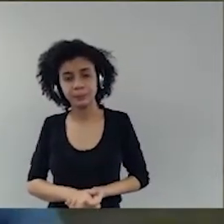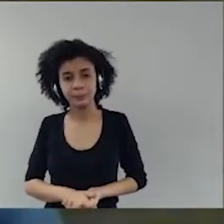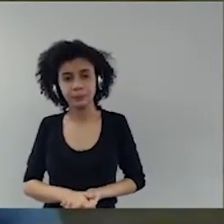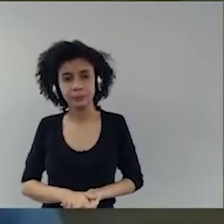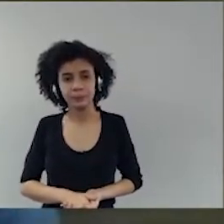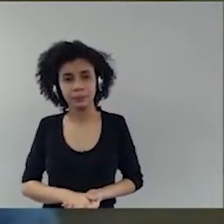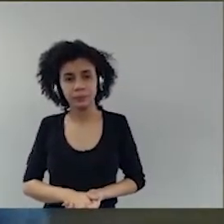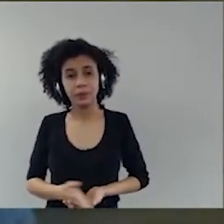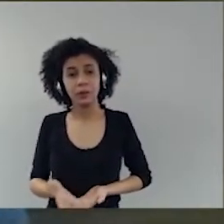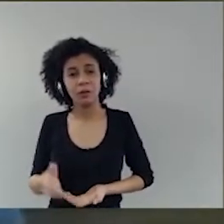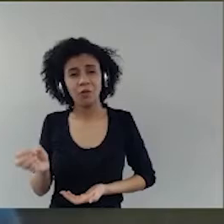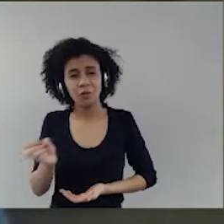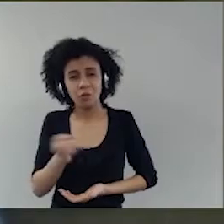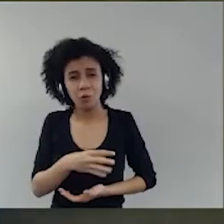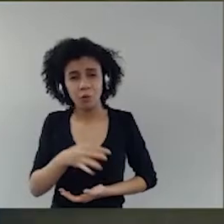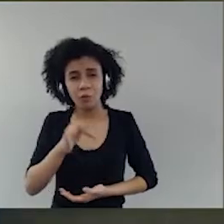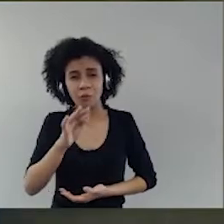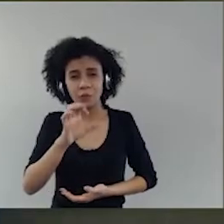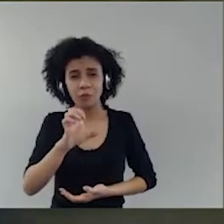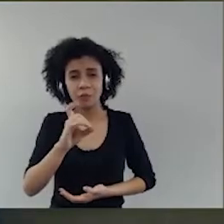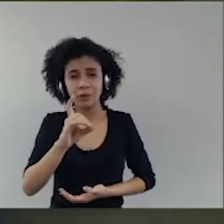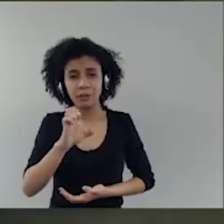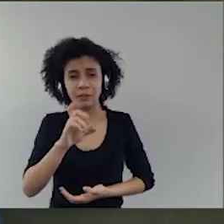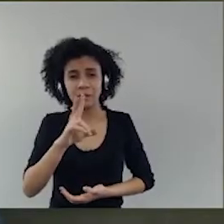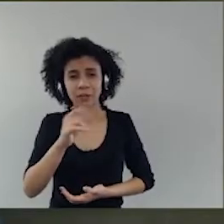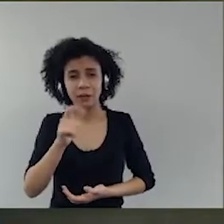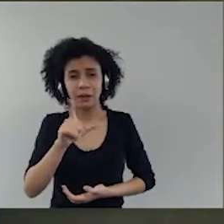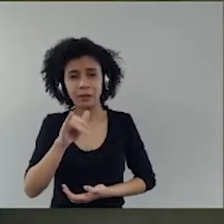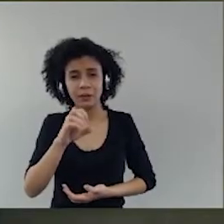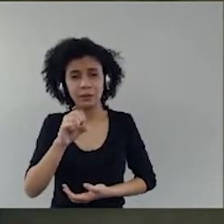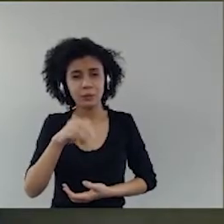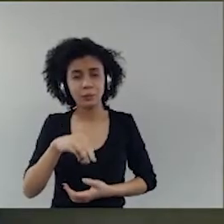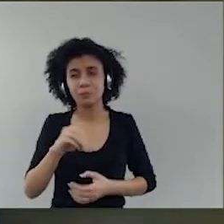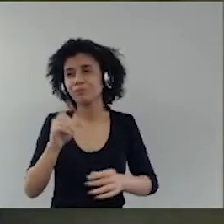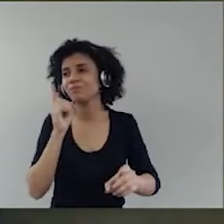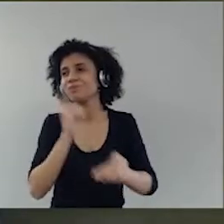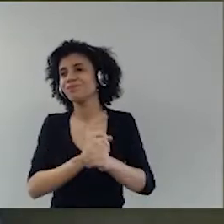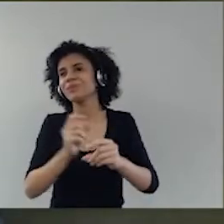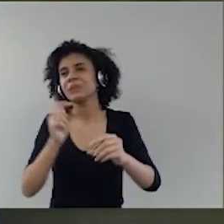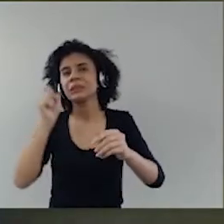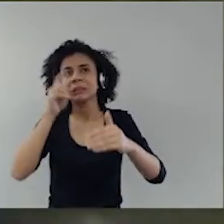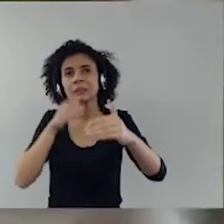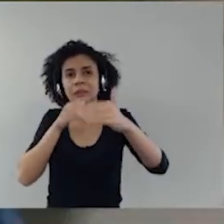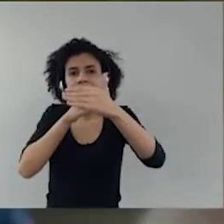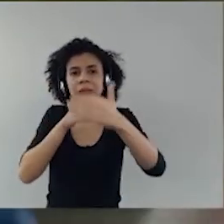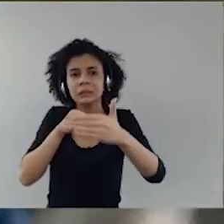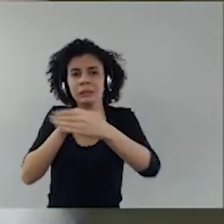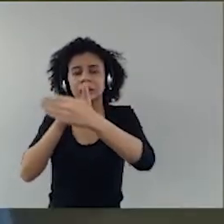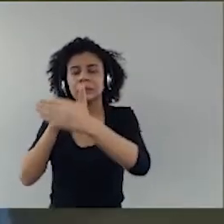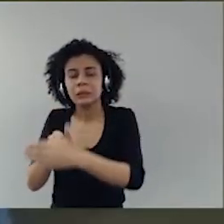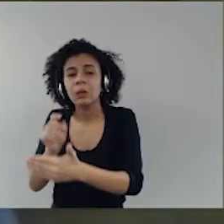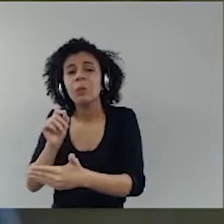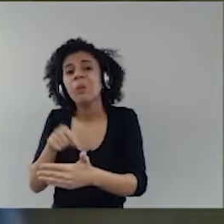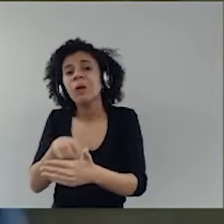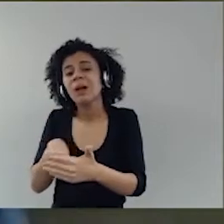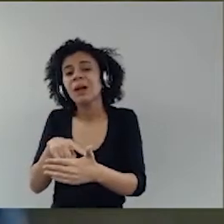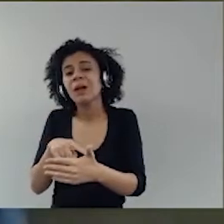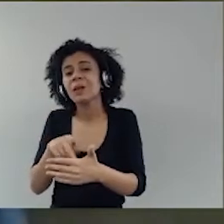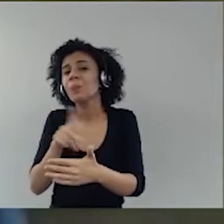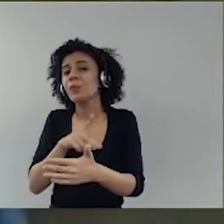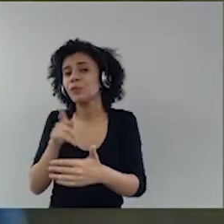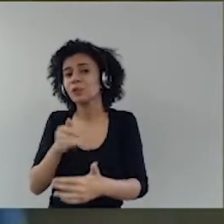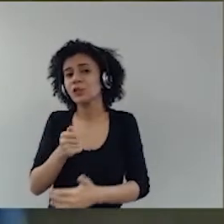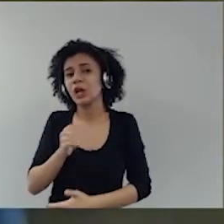esse novo federalismo, ele encontrou alguns obstáculos, né? Obstáculos esses que, inclusive, o professor